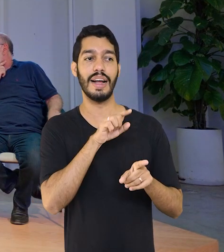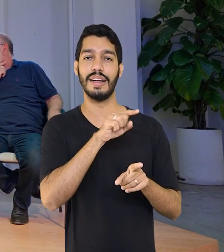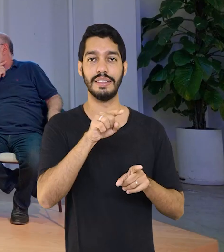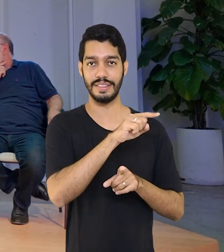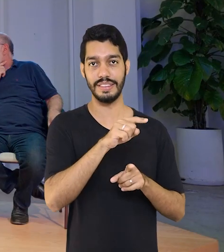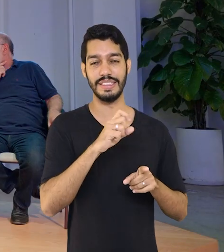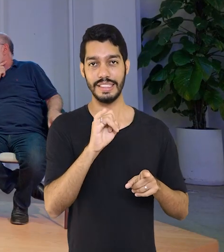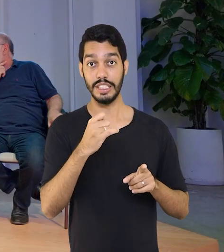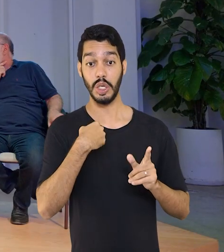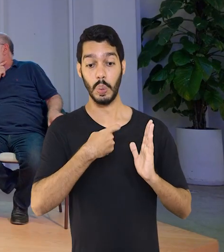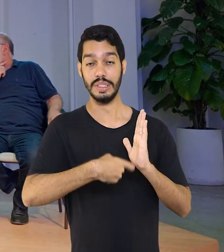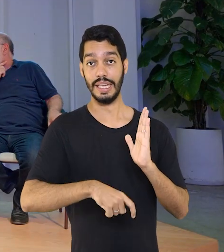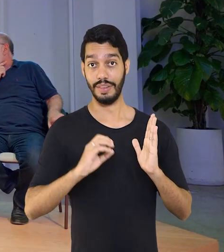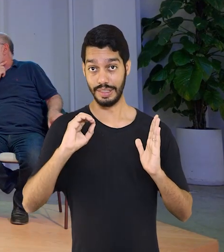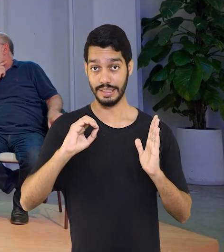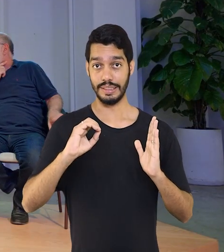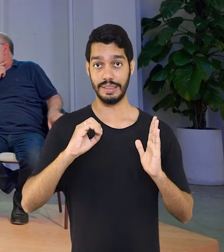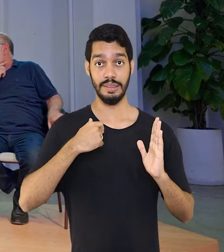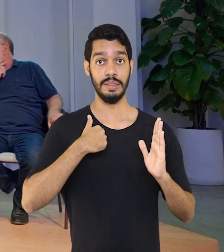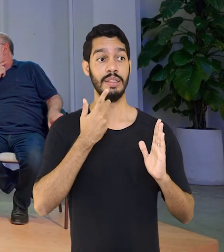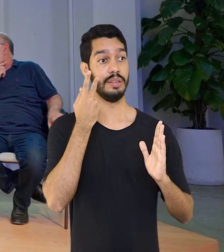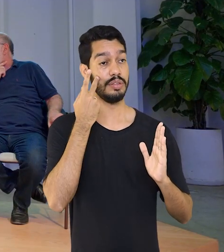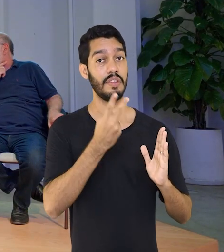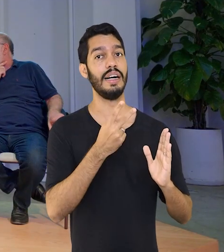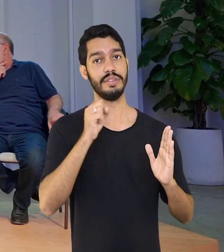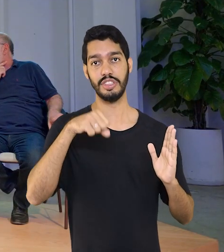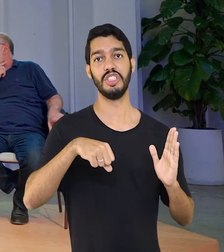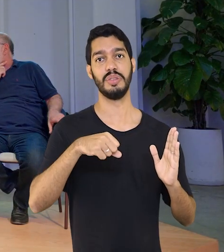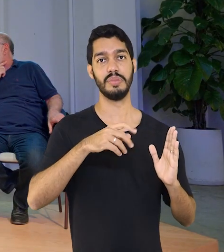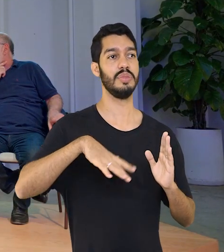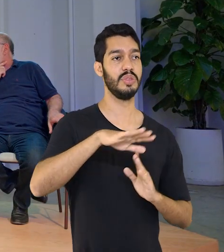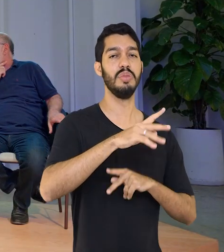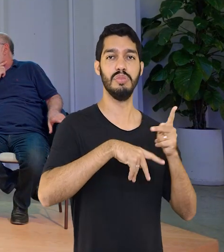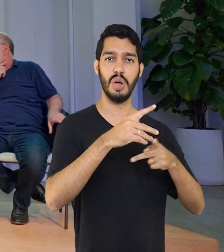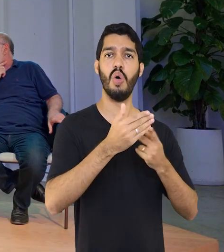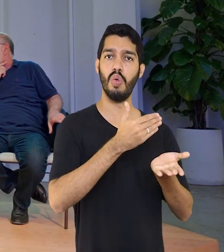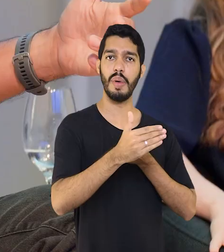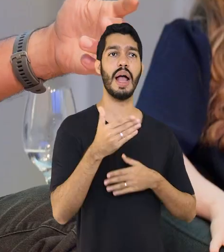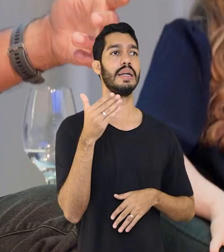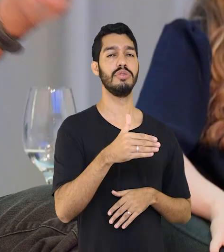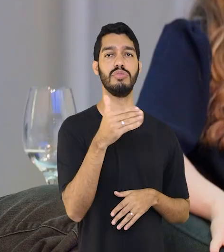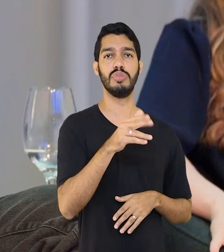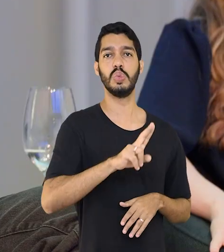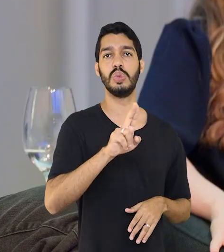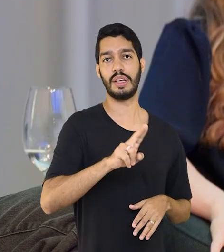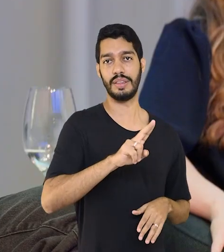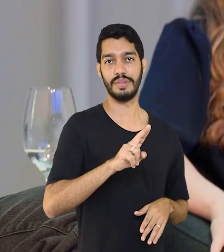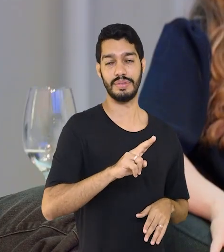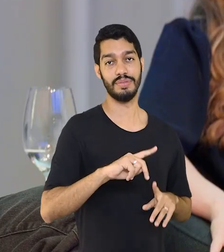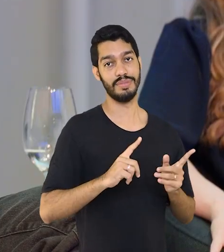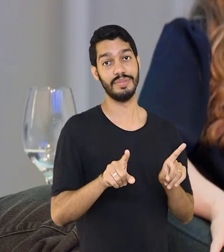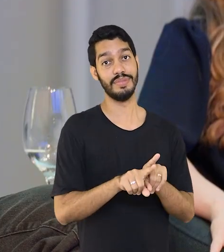partir do momento que você coloca a tarifa zero, você vê que a população ela passa a utilizar e, em grande